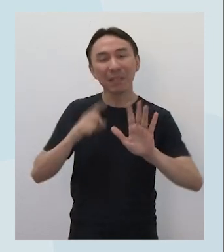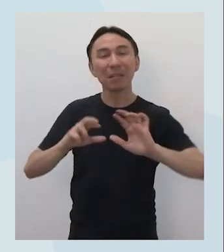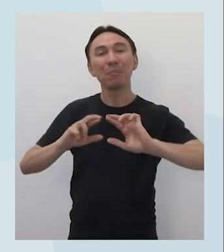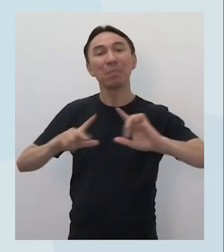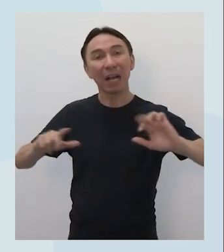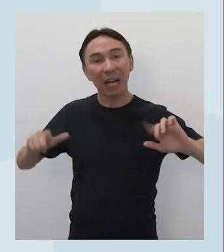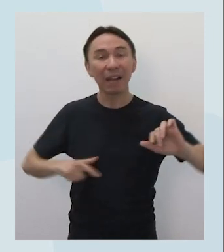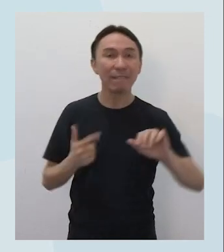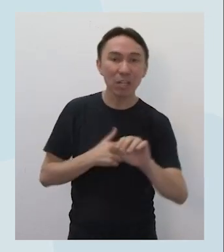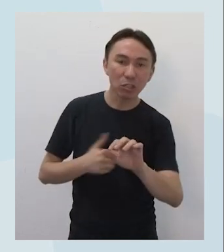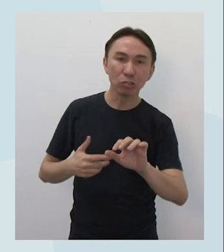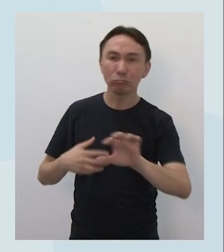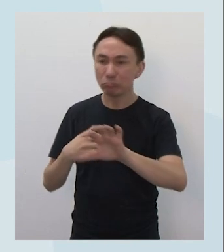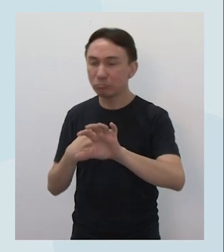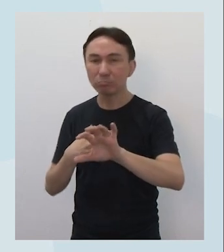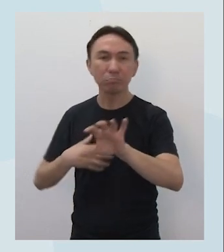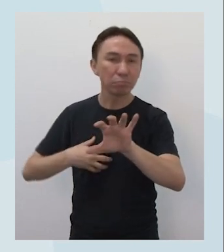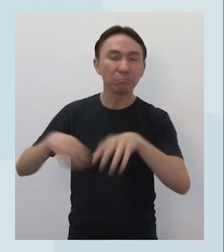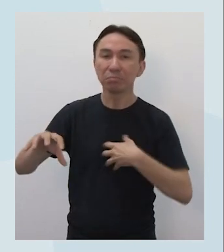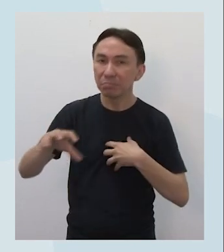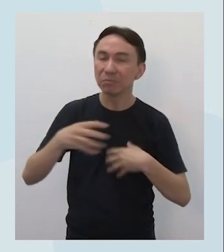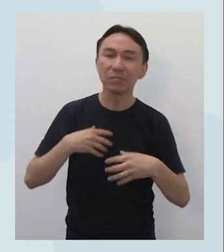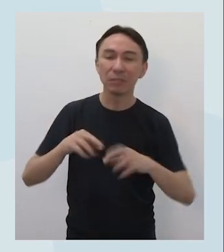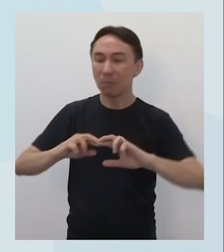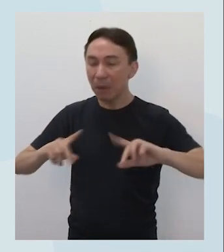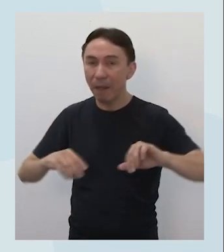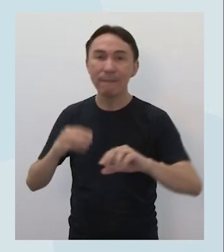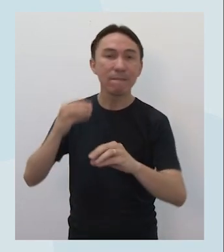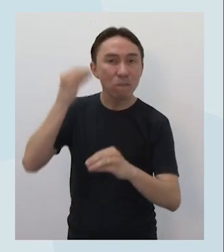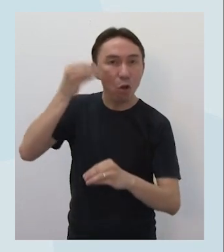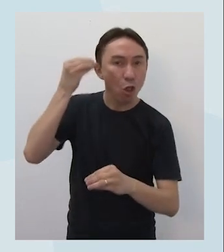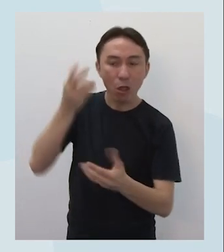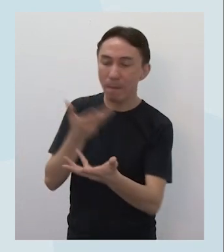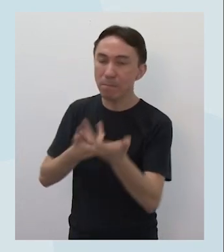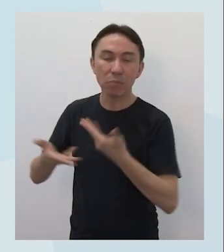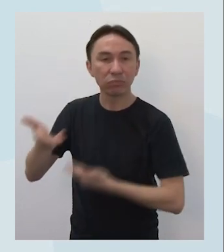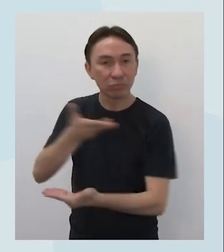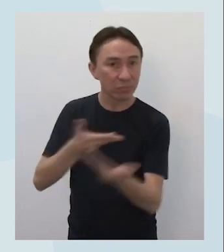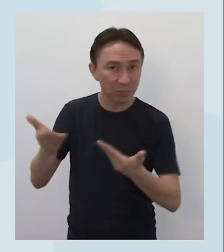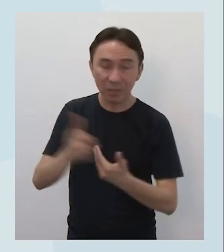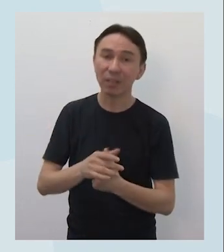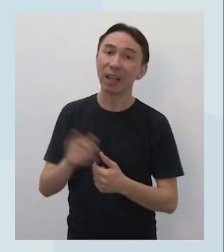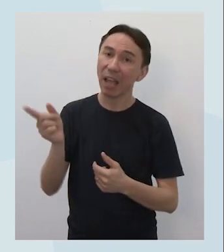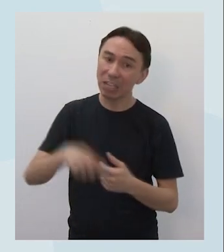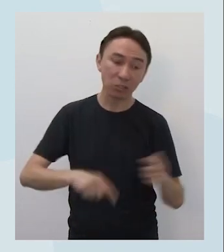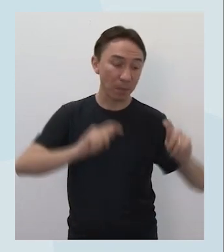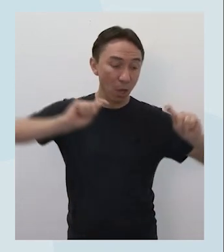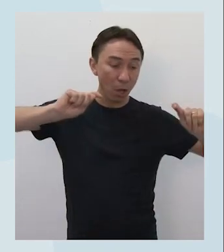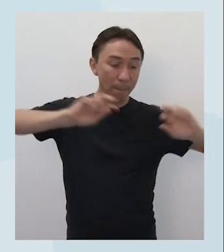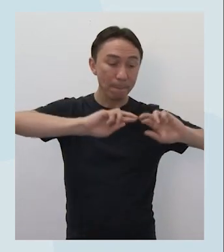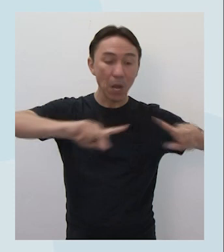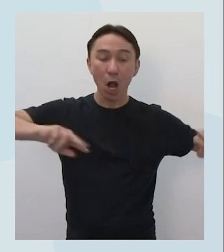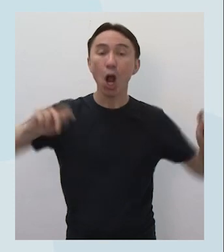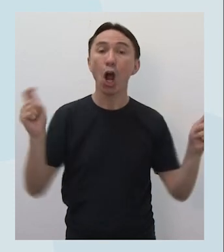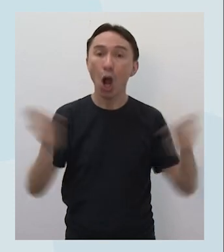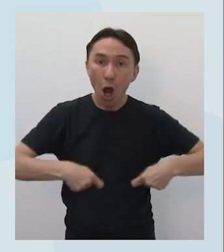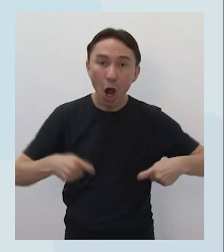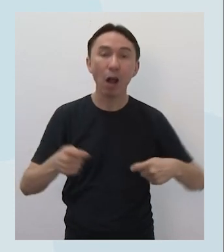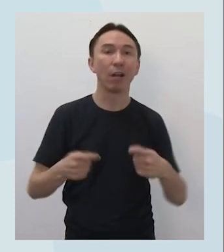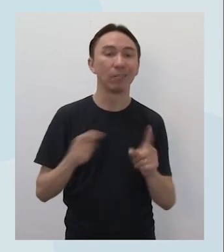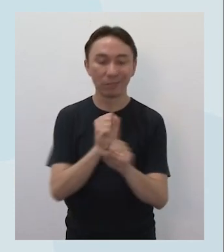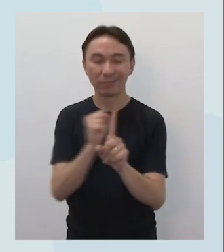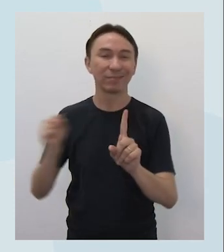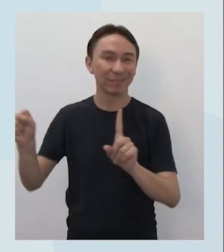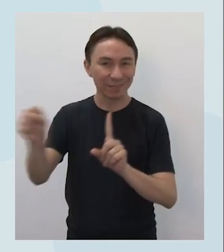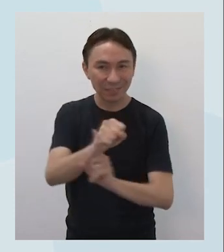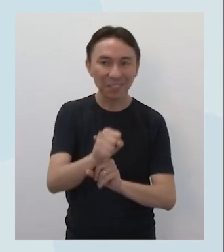troca de experiências entre os profissionais da educação em torno das competências socioemocionais, visando atender um dos fundamentos presentes no